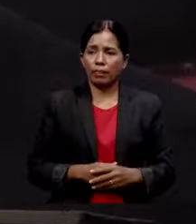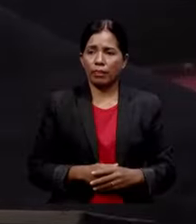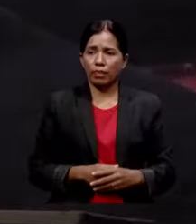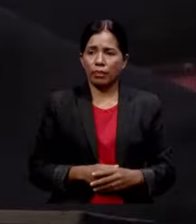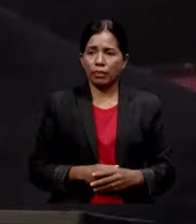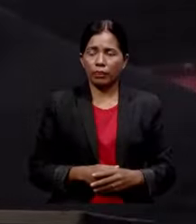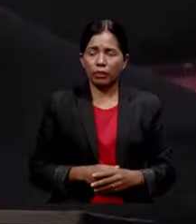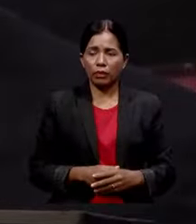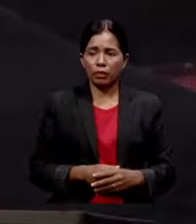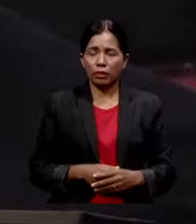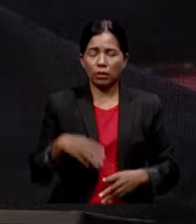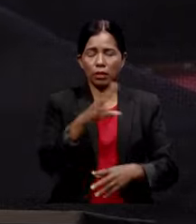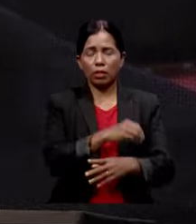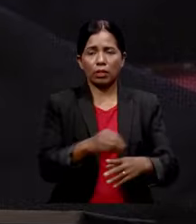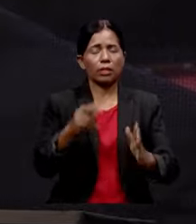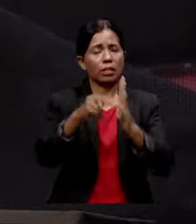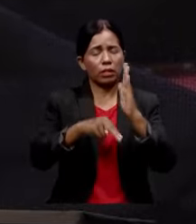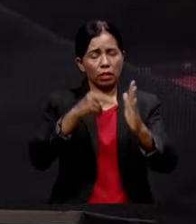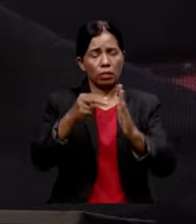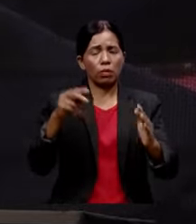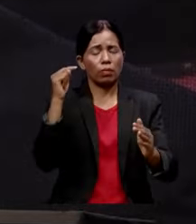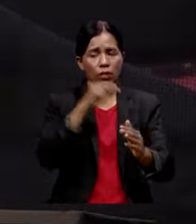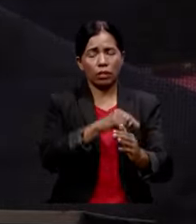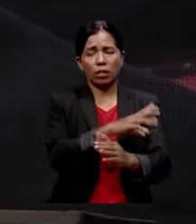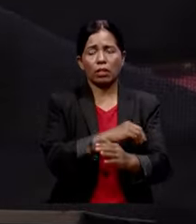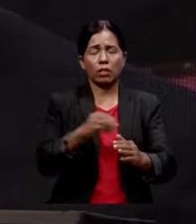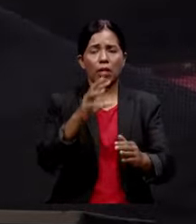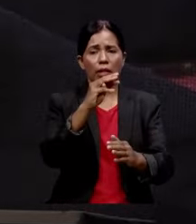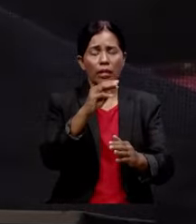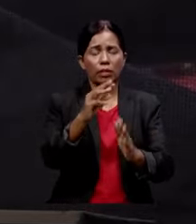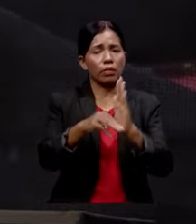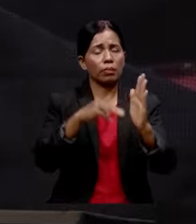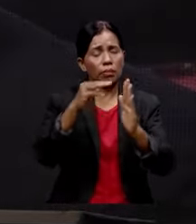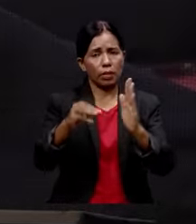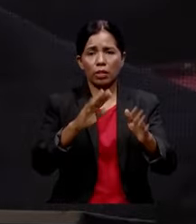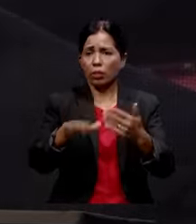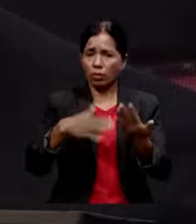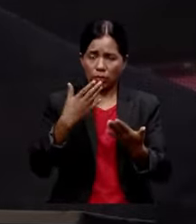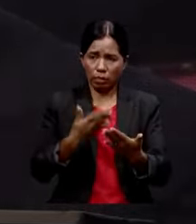fake news, botou-lhe social media